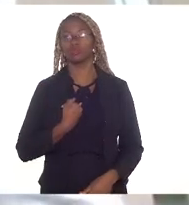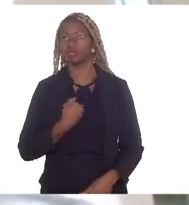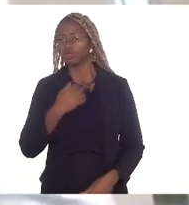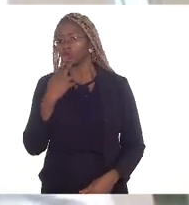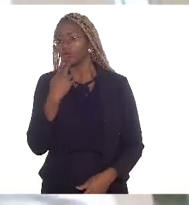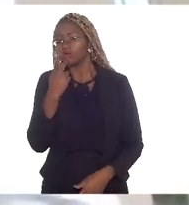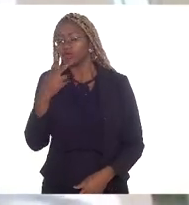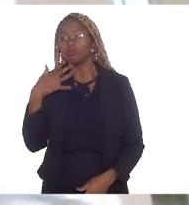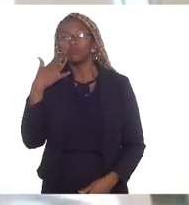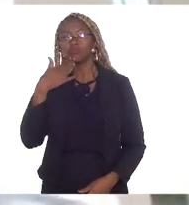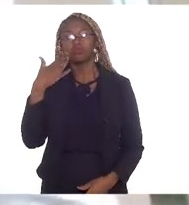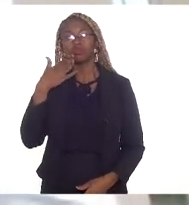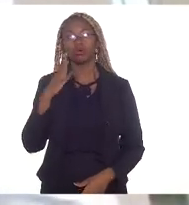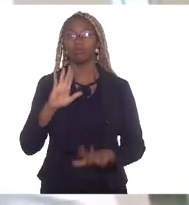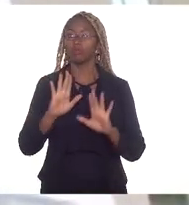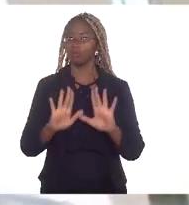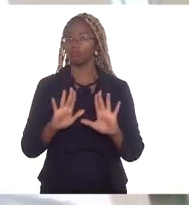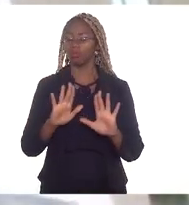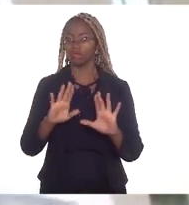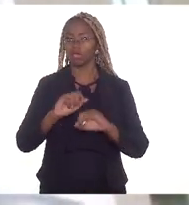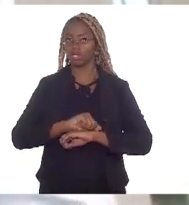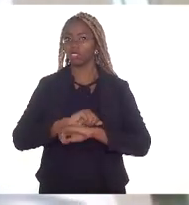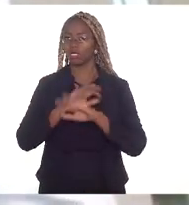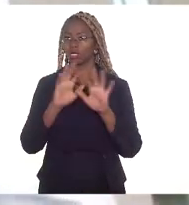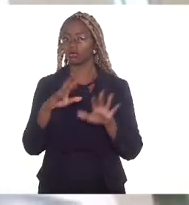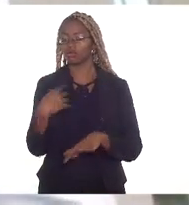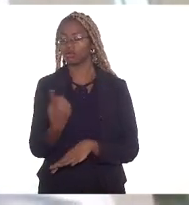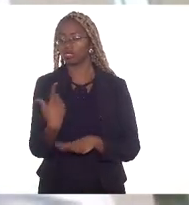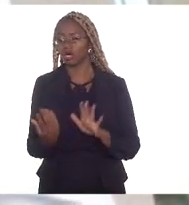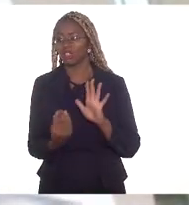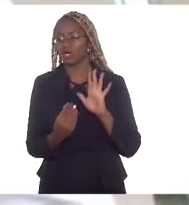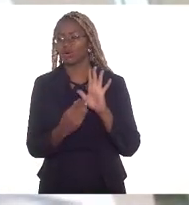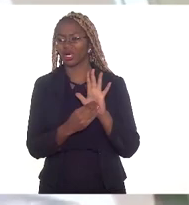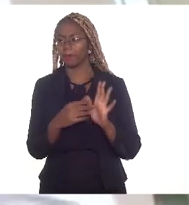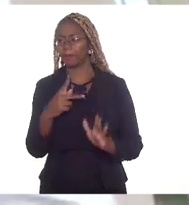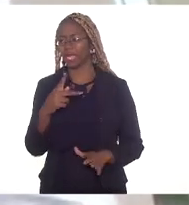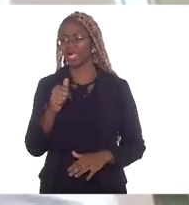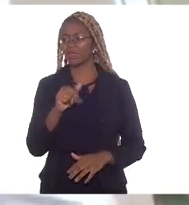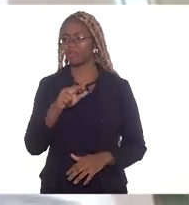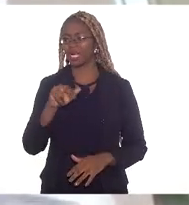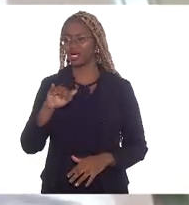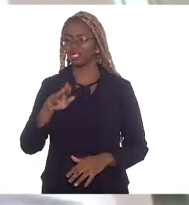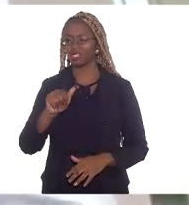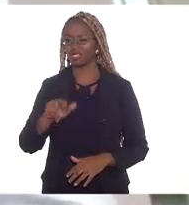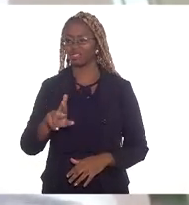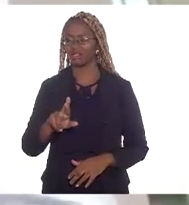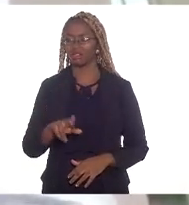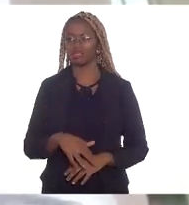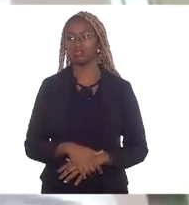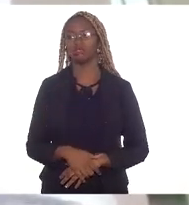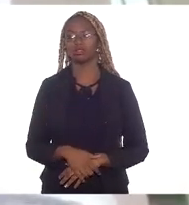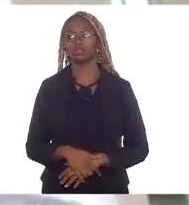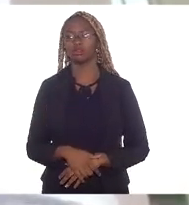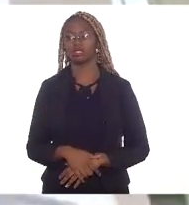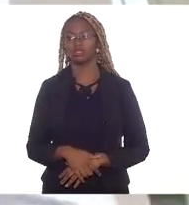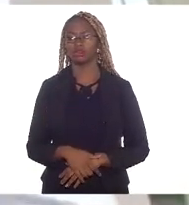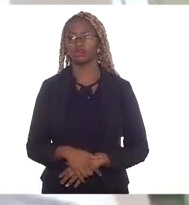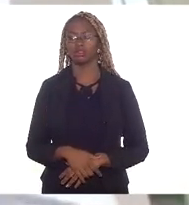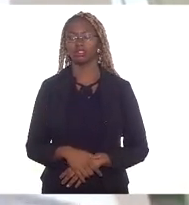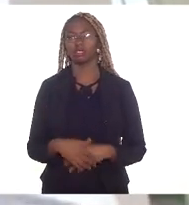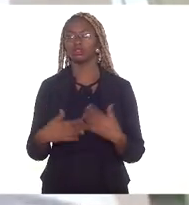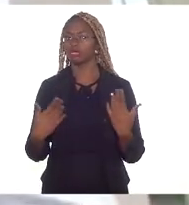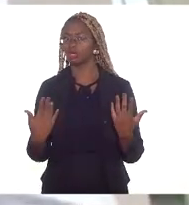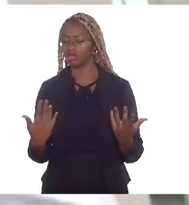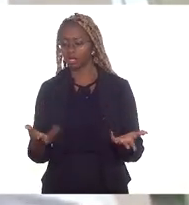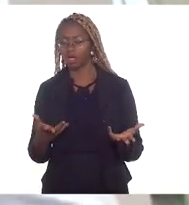nós, obviamente, colocamos a questão do Parribá dentro da ação que estava discutindo a permanência ou não do Estado